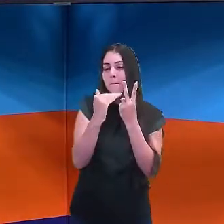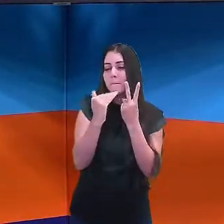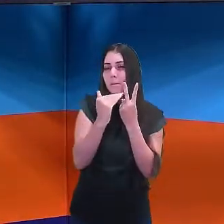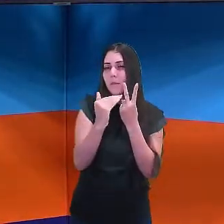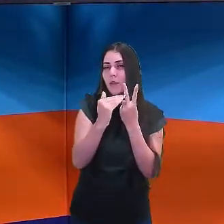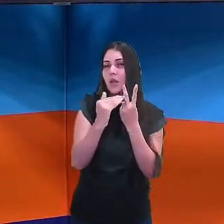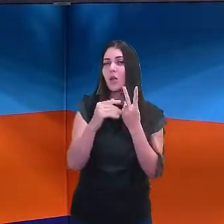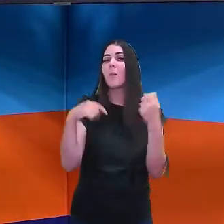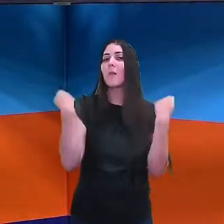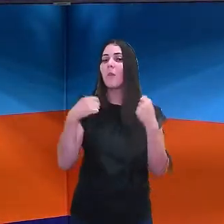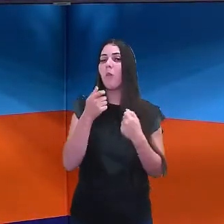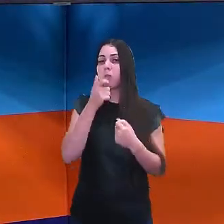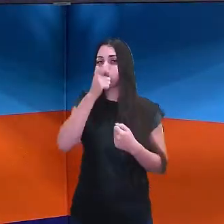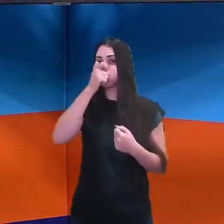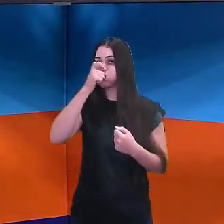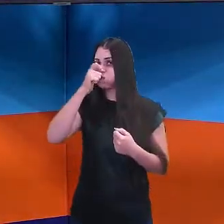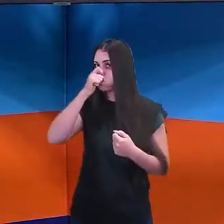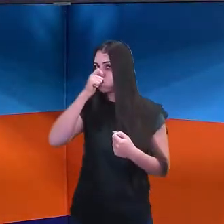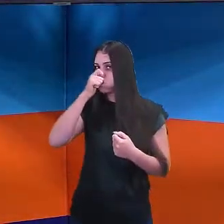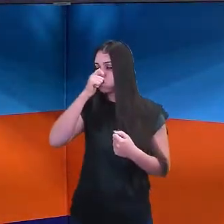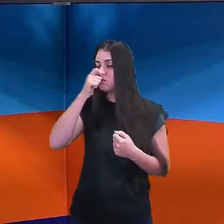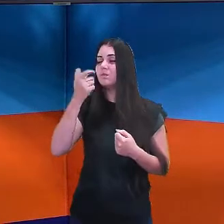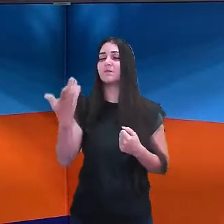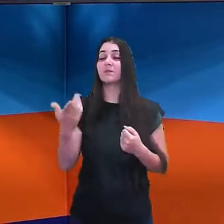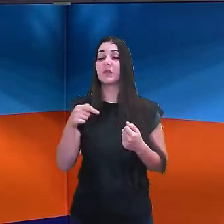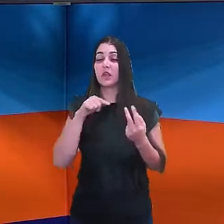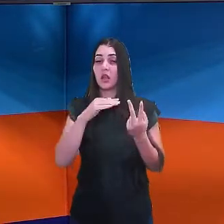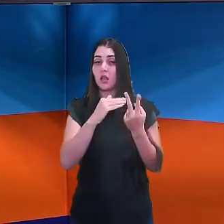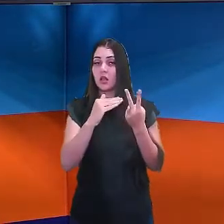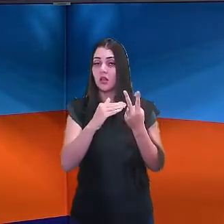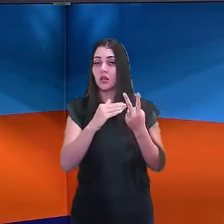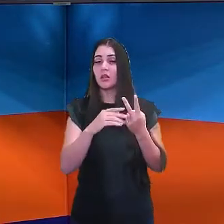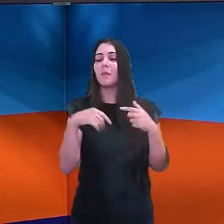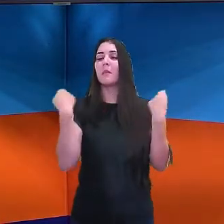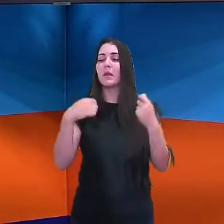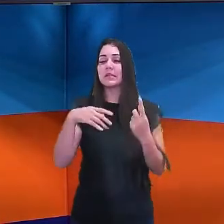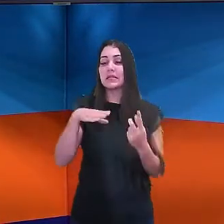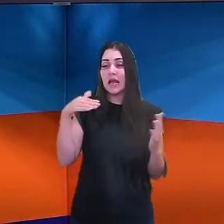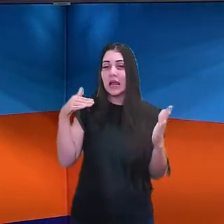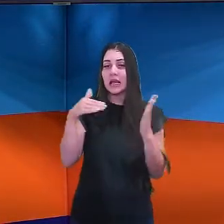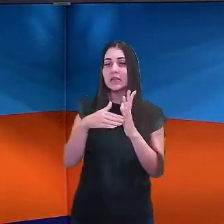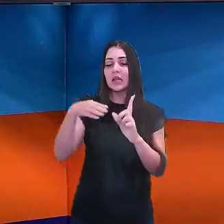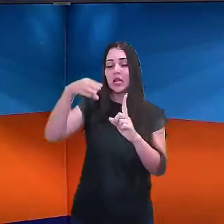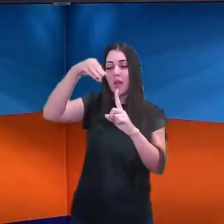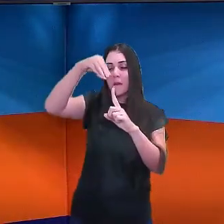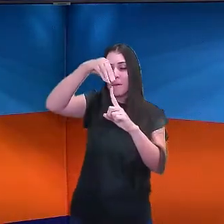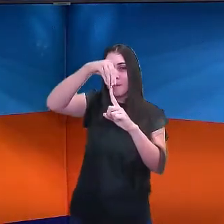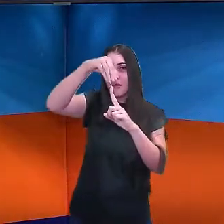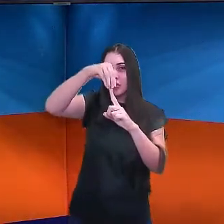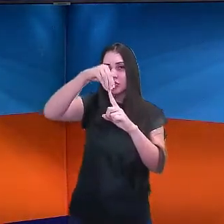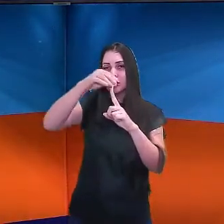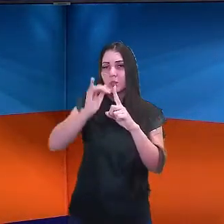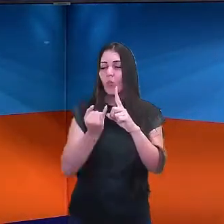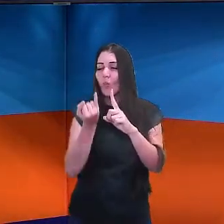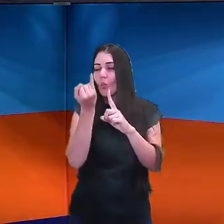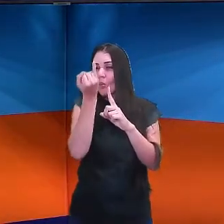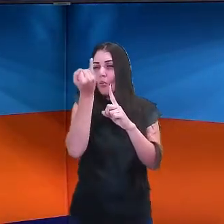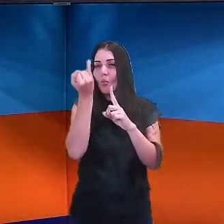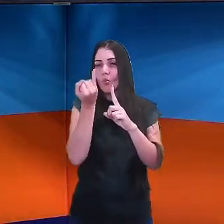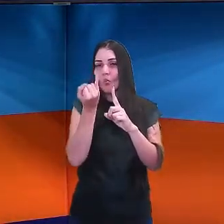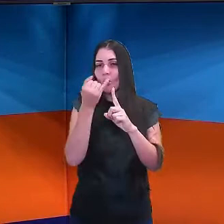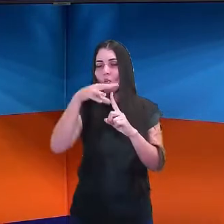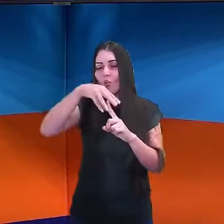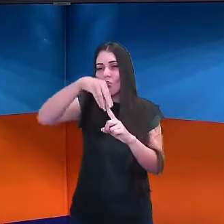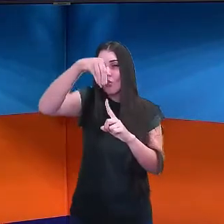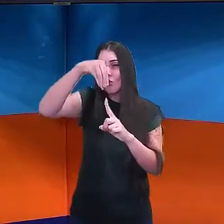inchadinho. E esse inchadinho, ele tem que ir prevalecendo até a ponta. E não diminuir tanto, e não afinalar. Tá